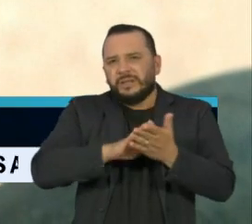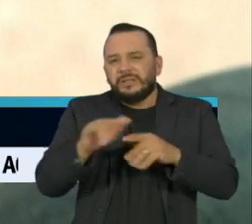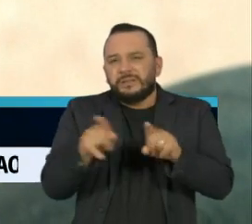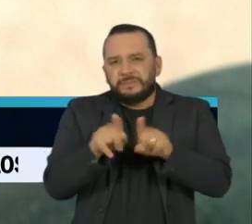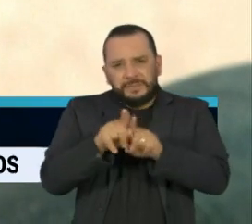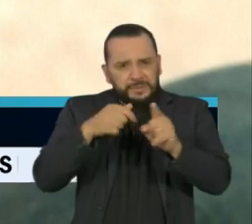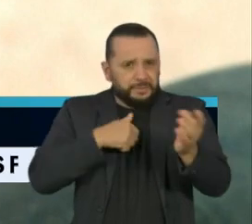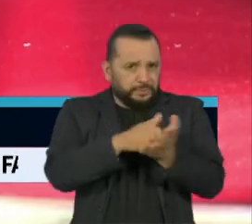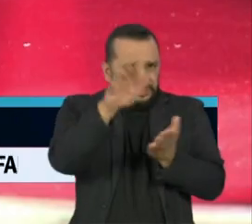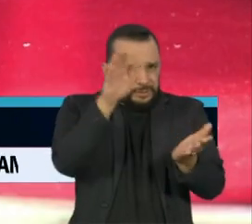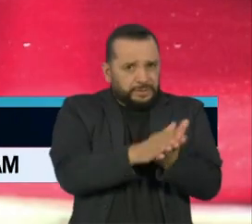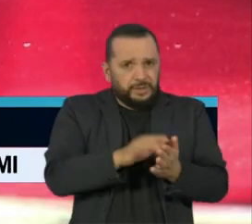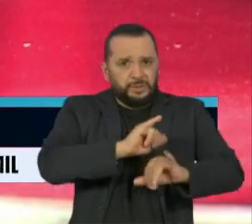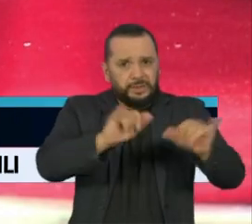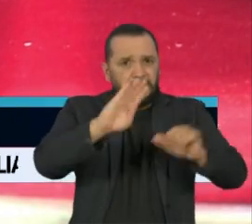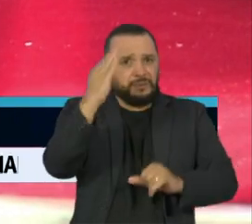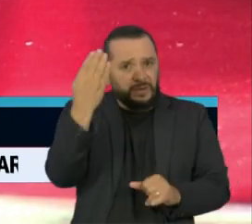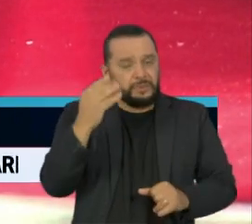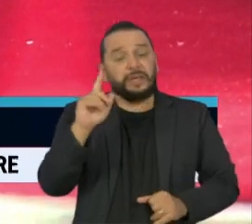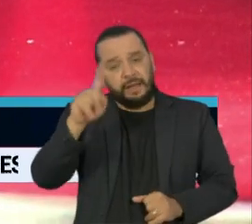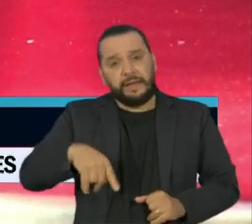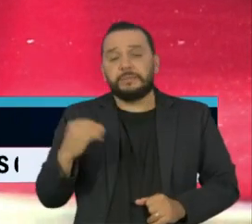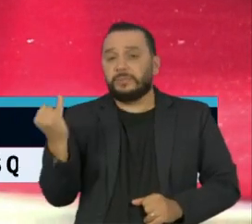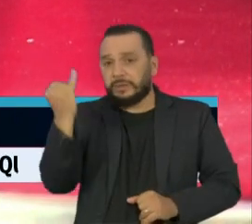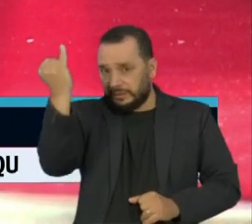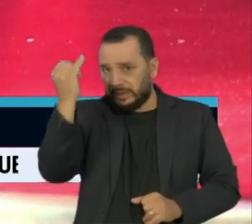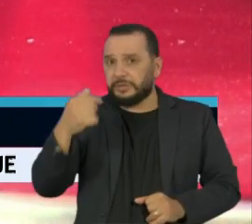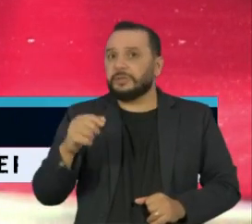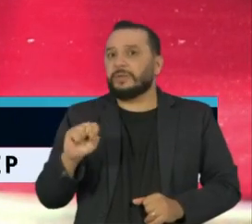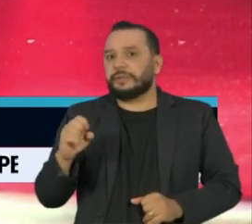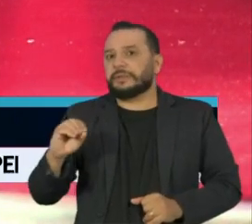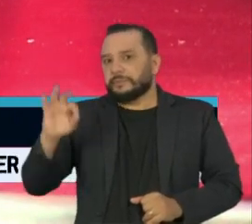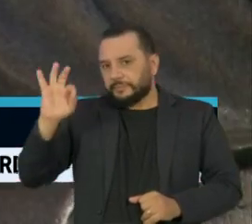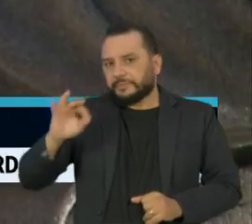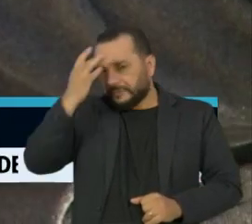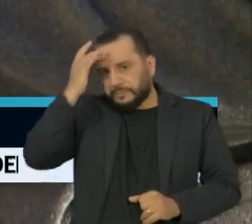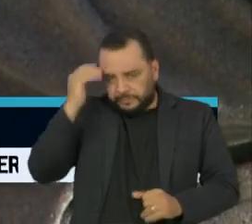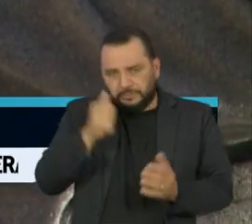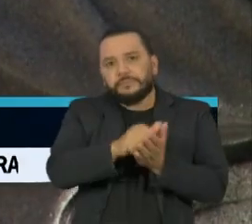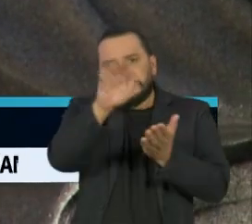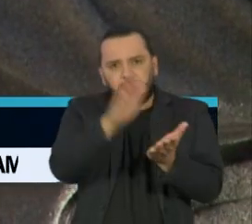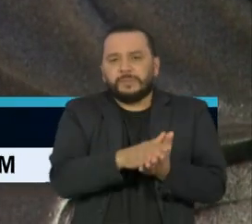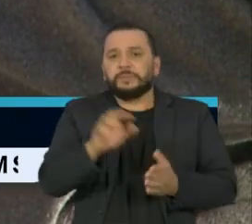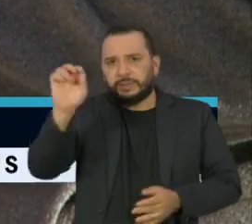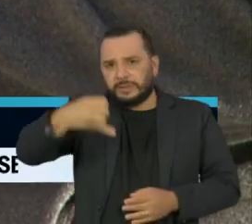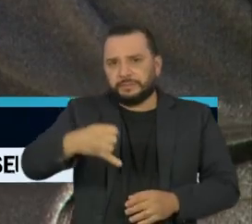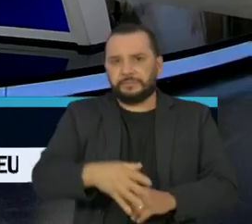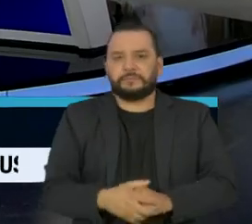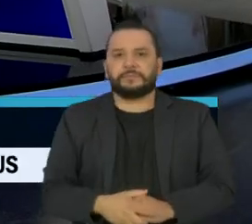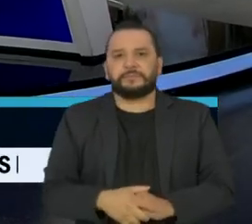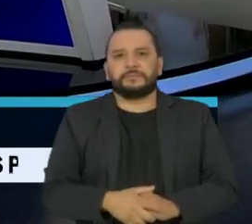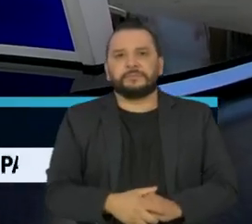financiadores de desinformação e apontada como importante por oitenta por cento das pessoas ouvidas no levantamento